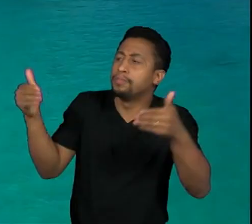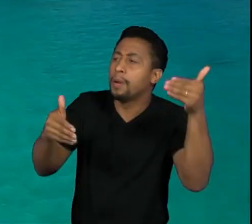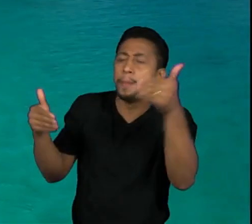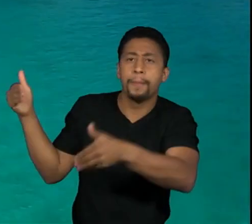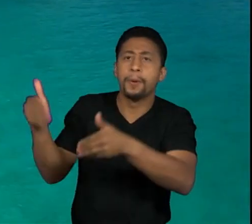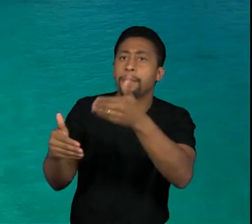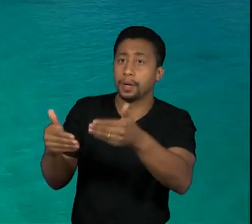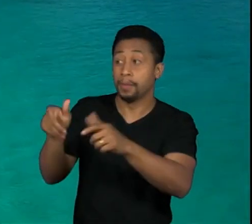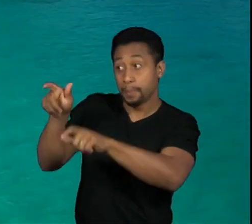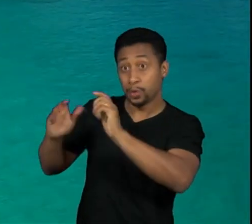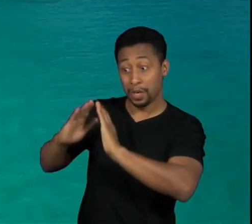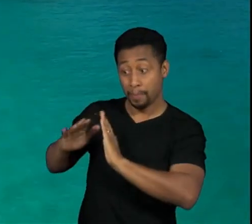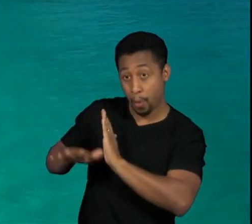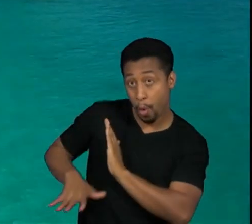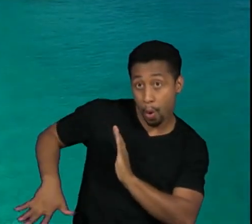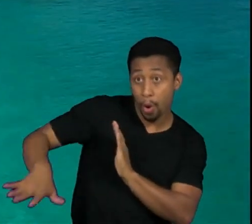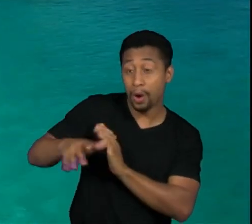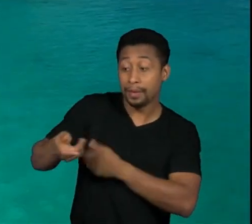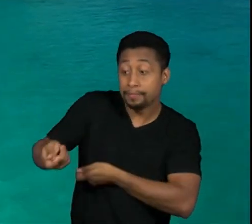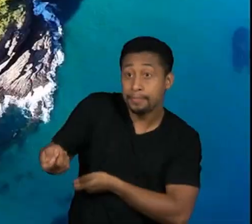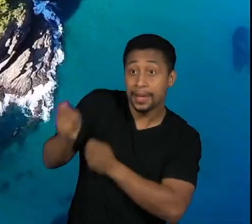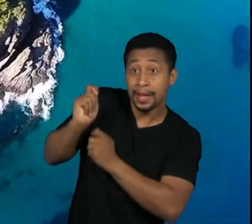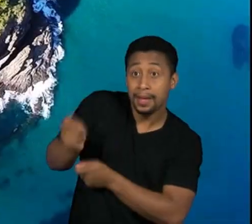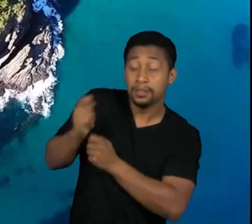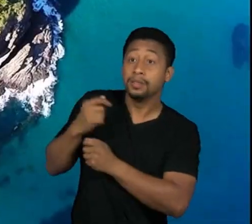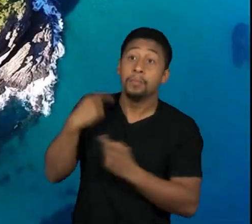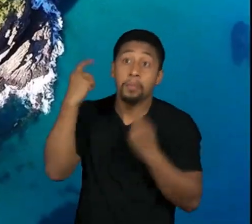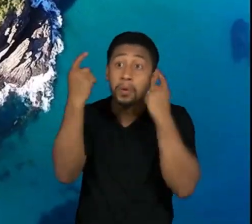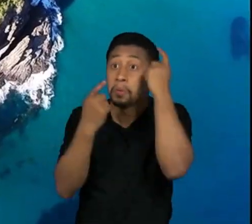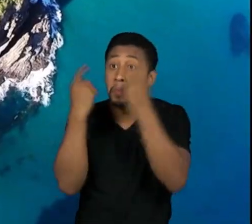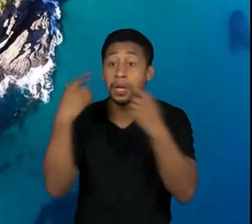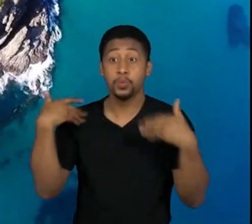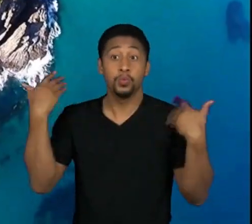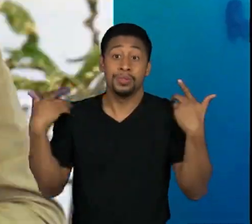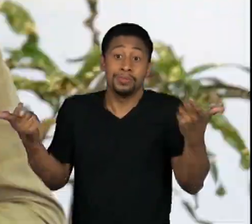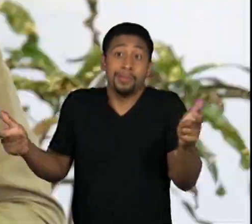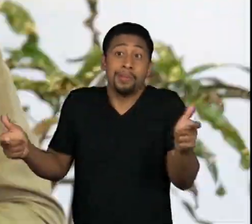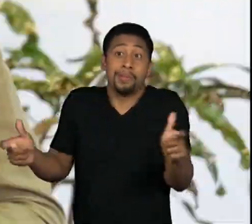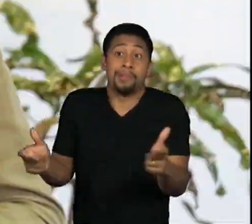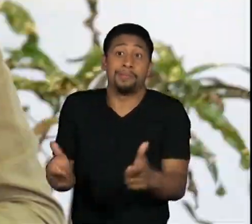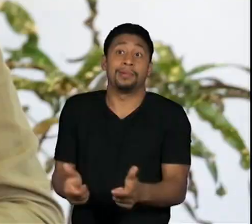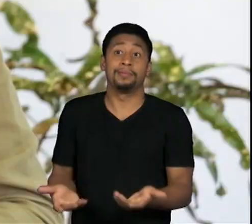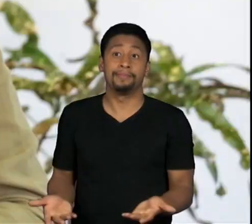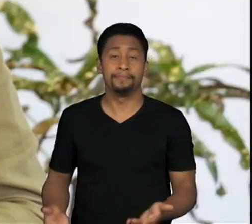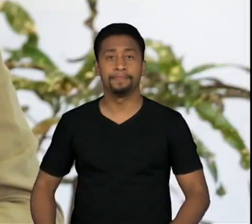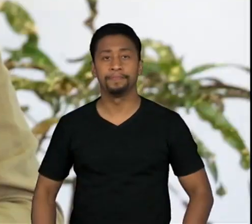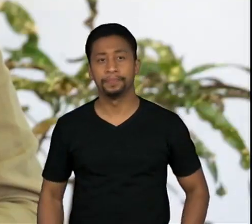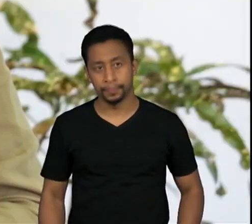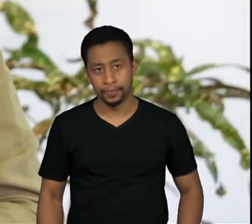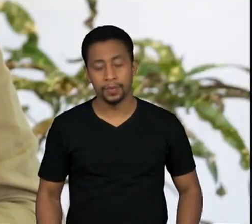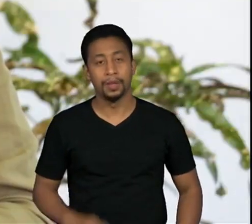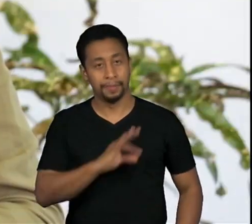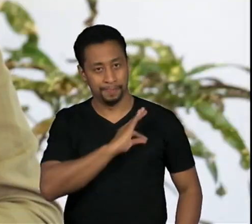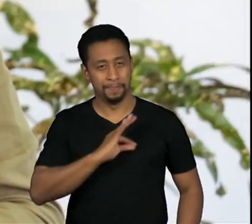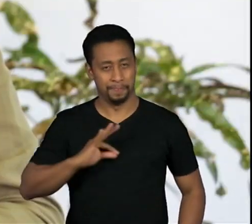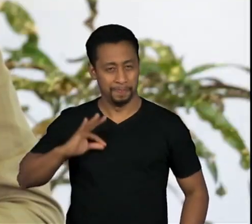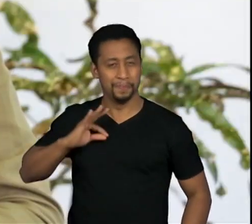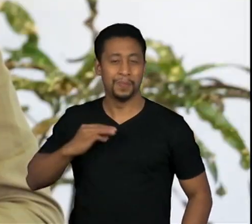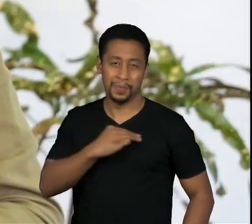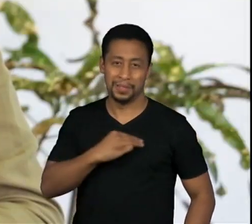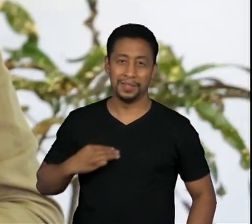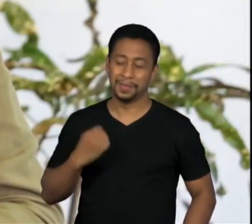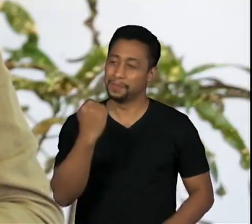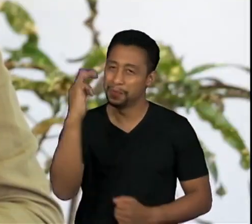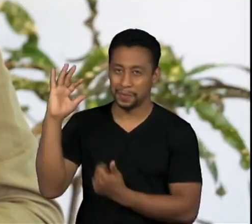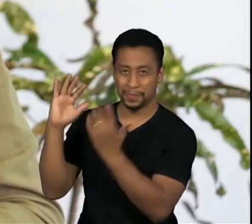locais e pescadores estão preocupados com a redução do turismo. A ministra do Meio Ambiente e Mudança do